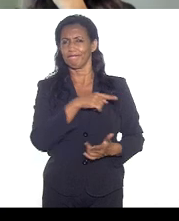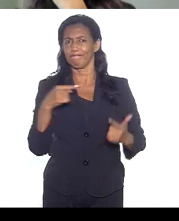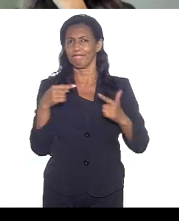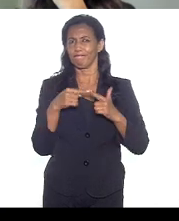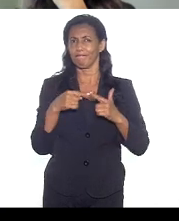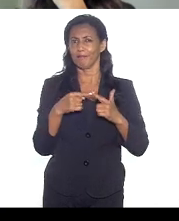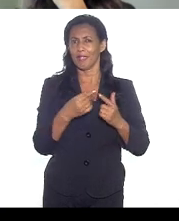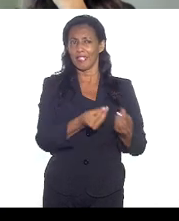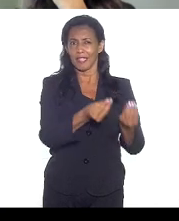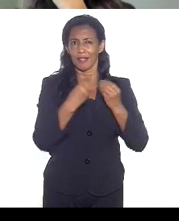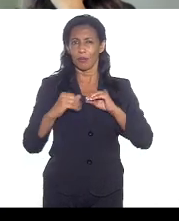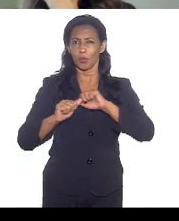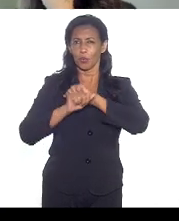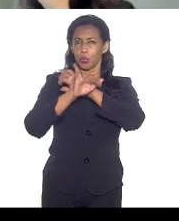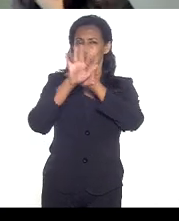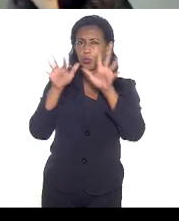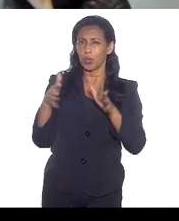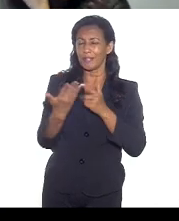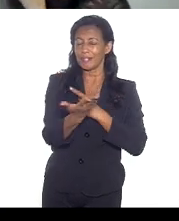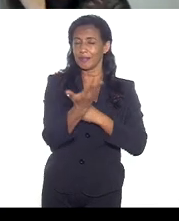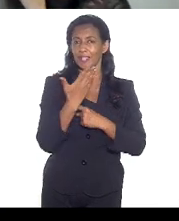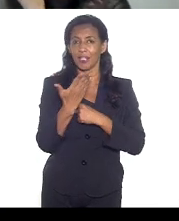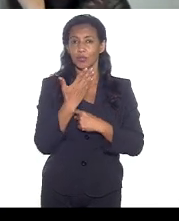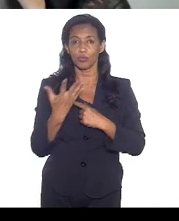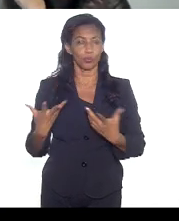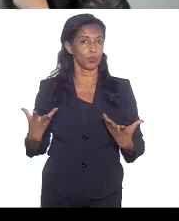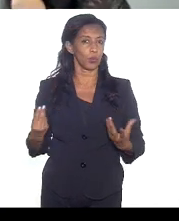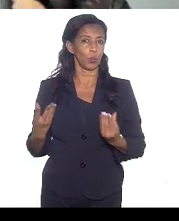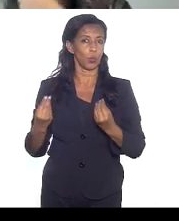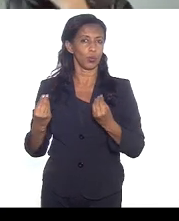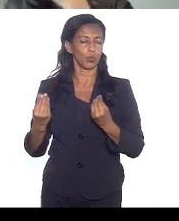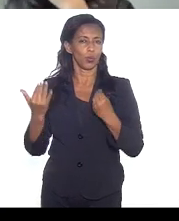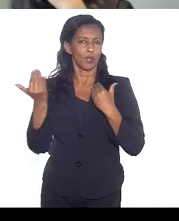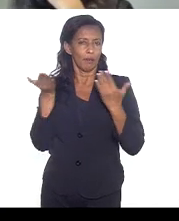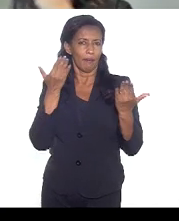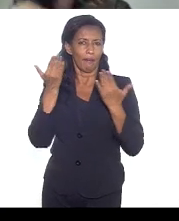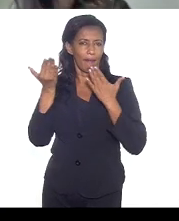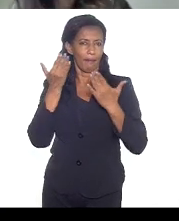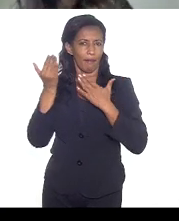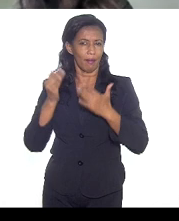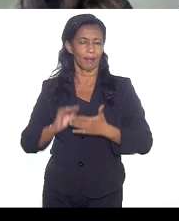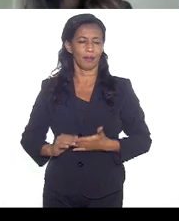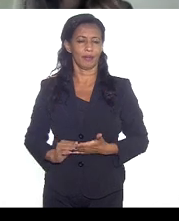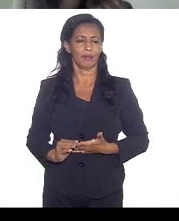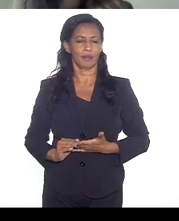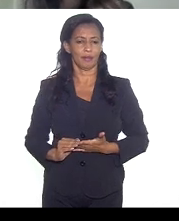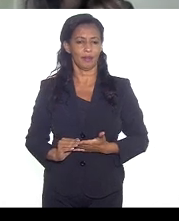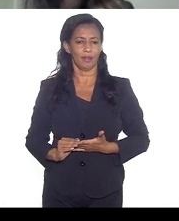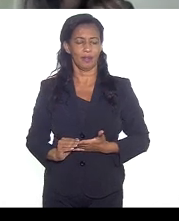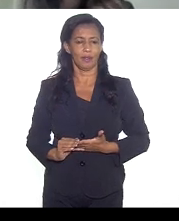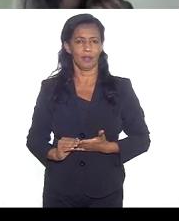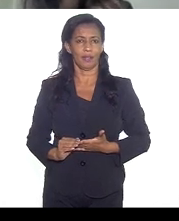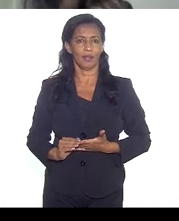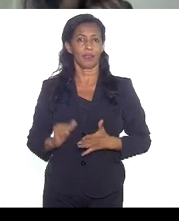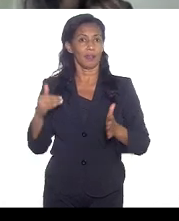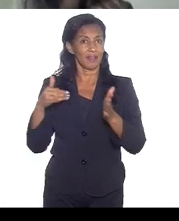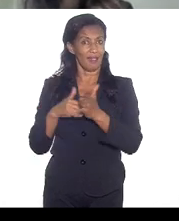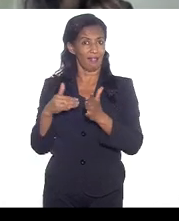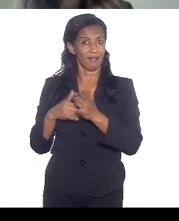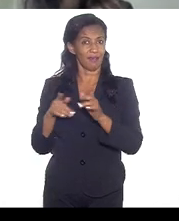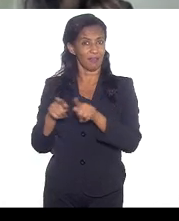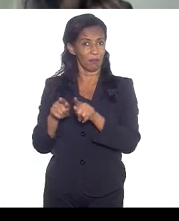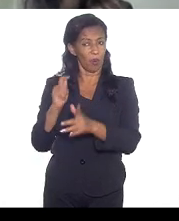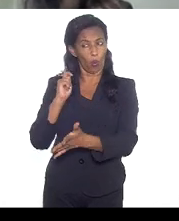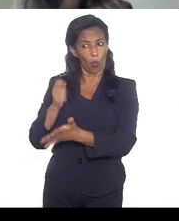uma transparência que nos ajudou muito em relação à apuração e até à cobrança,